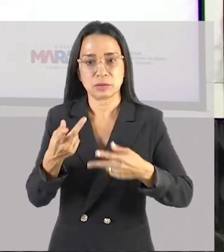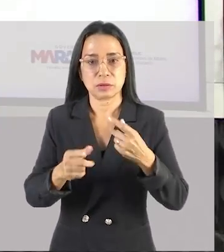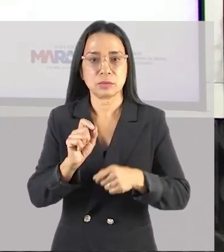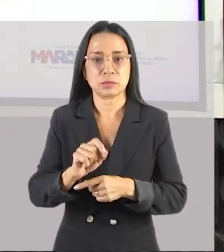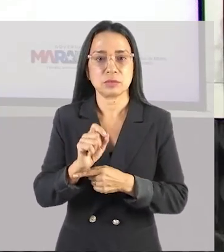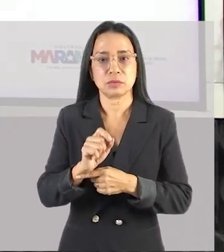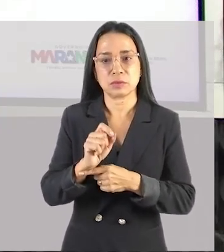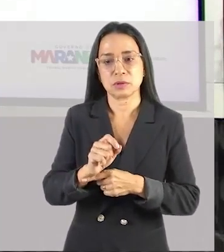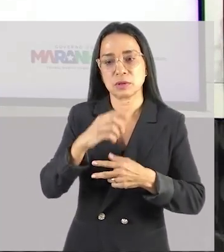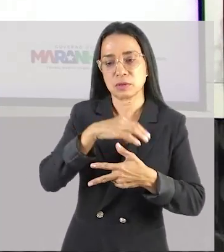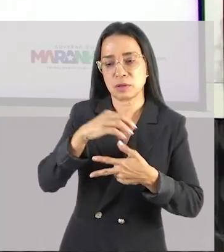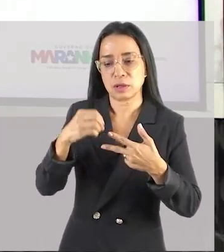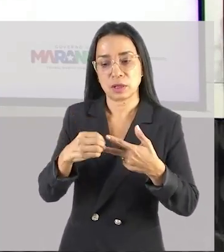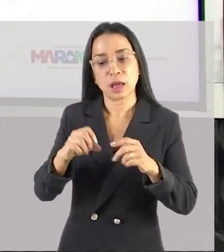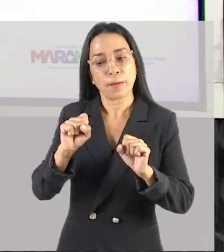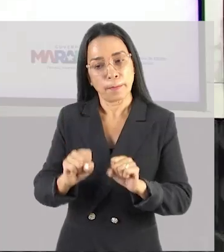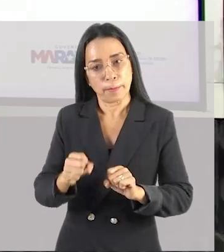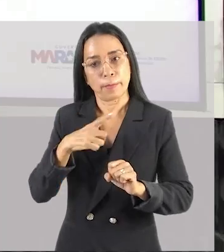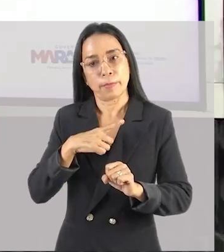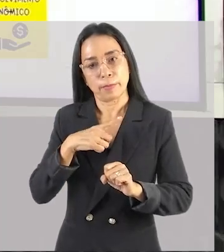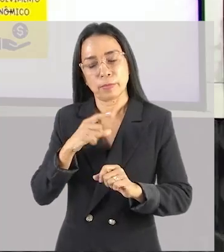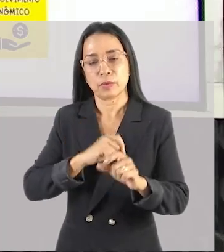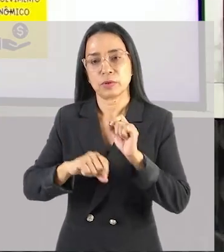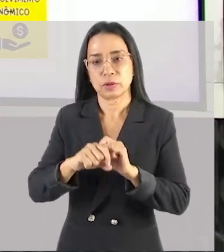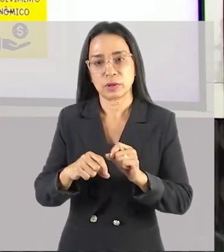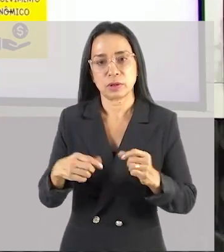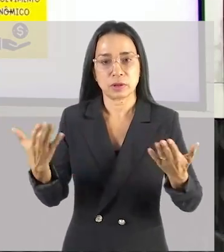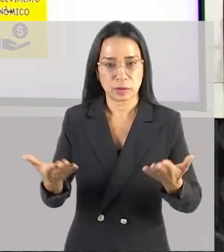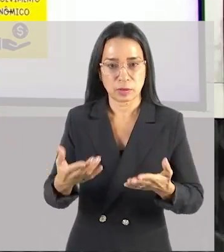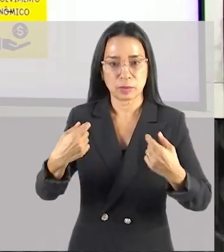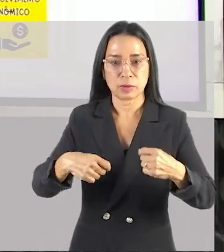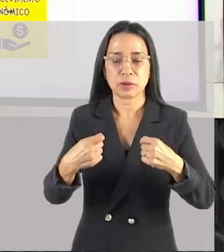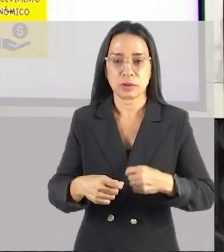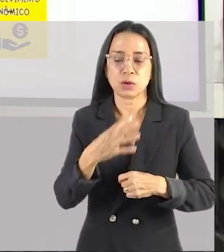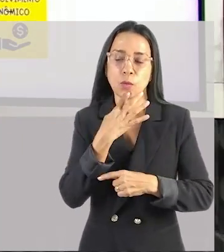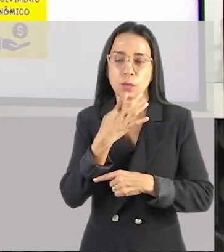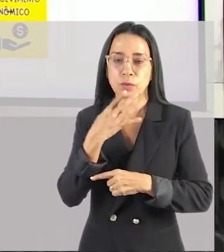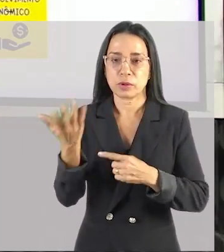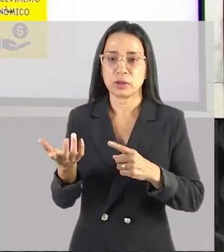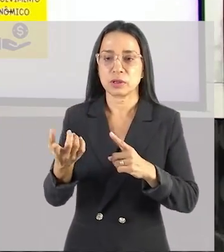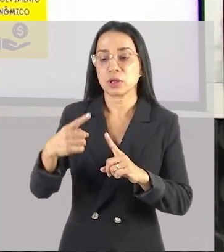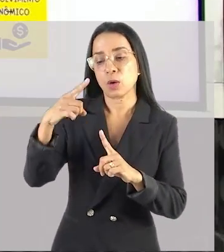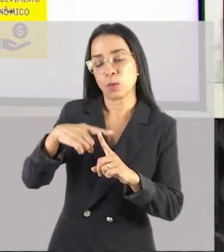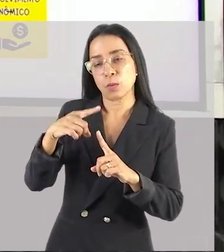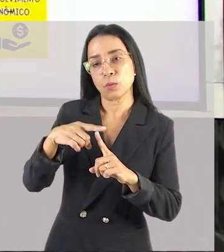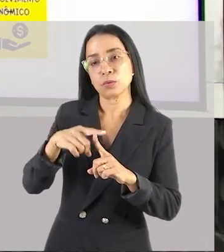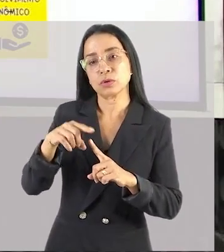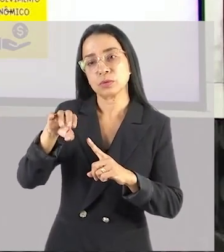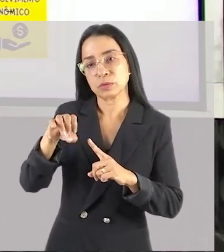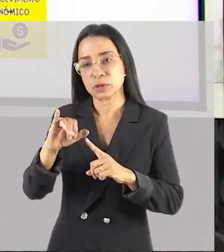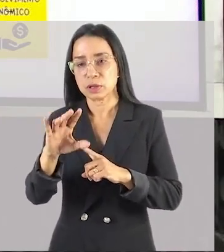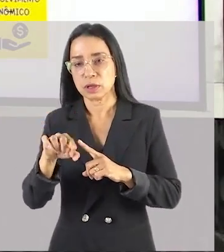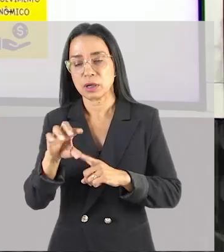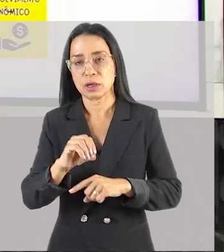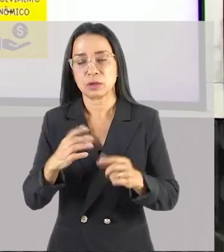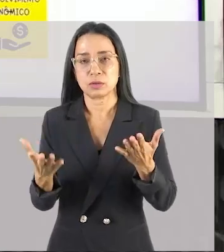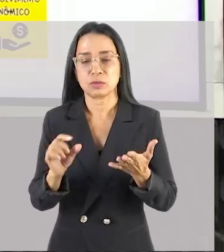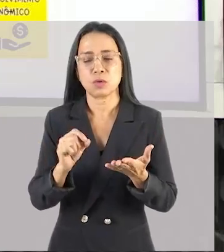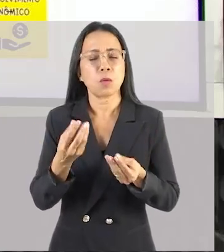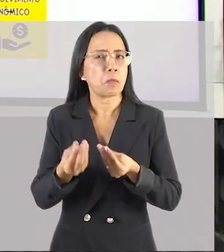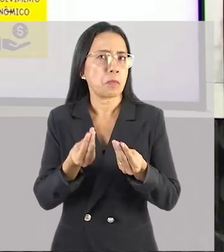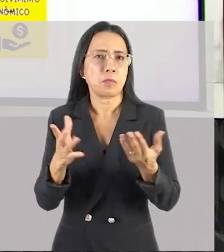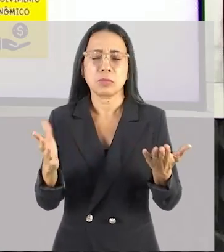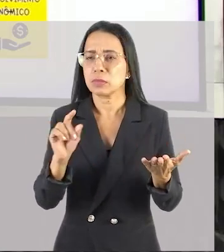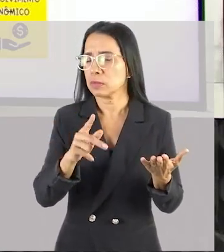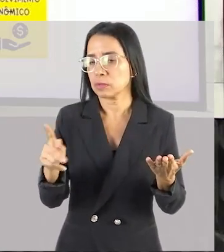cobrar de nós. E agora, é necessário que a gente também conheça o tipo de eixo. Como assim, Lízia? O Enem,